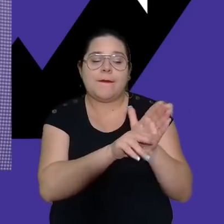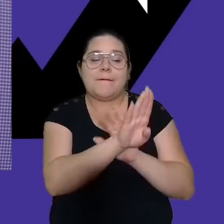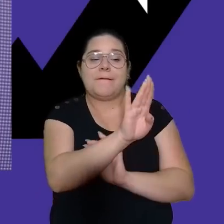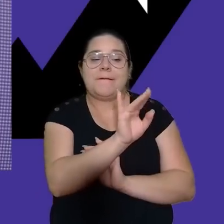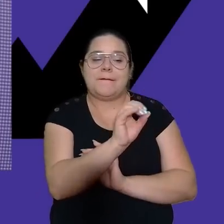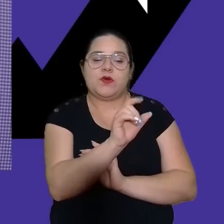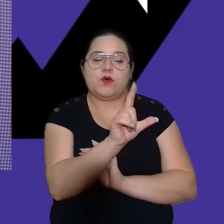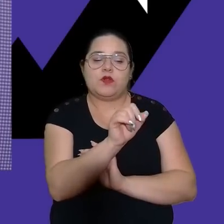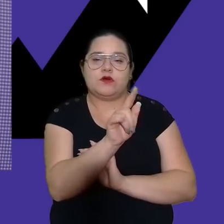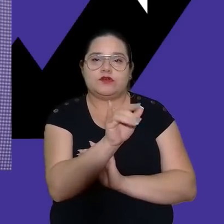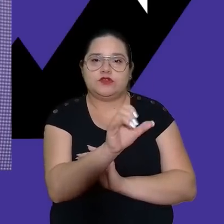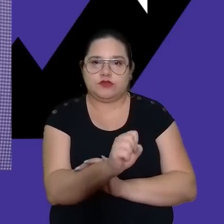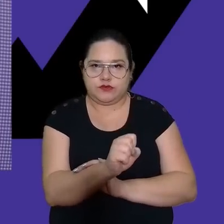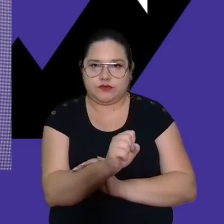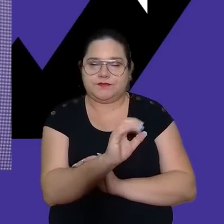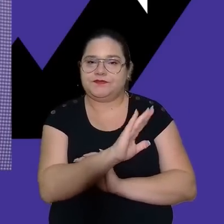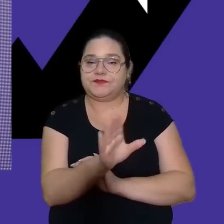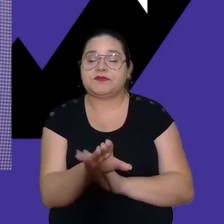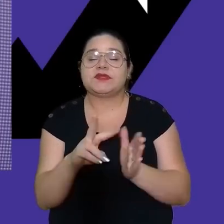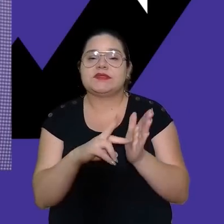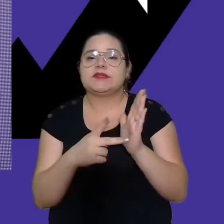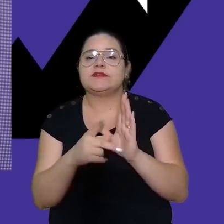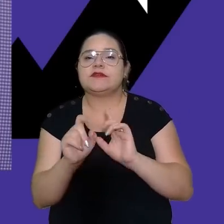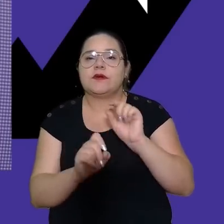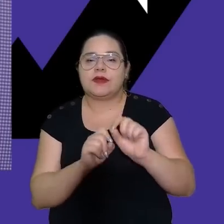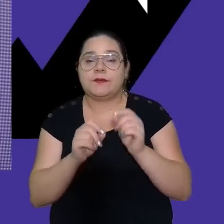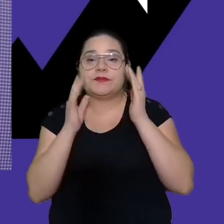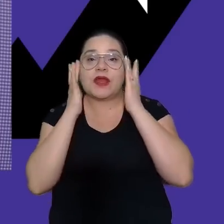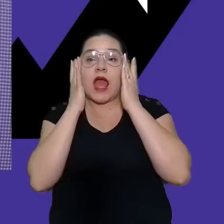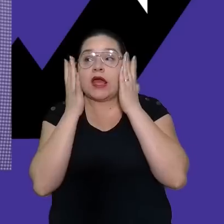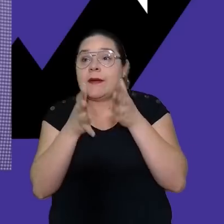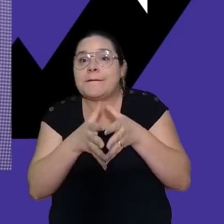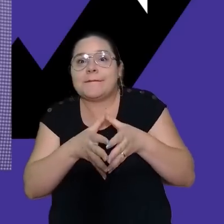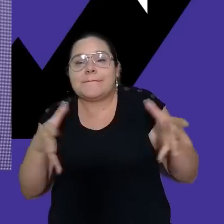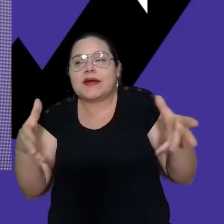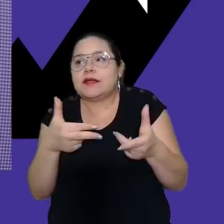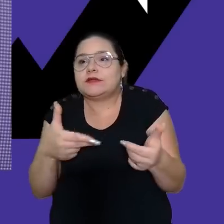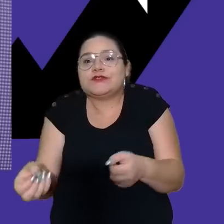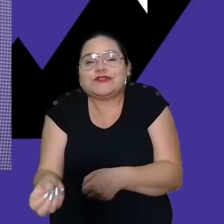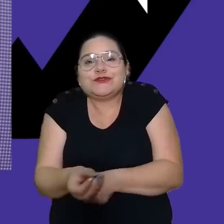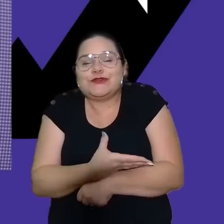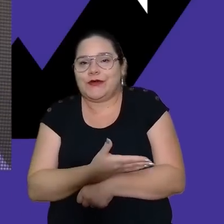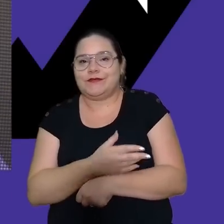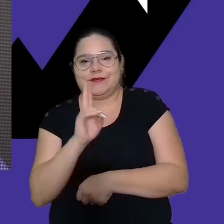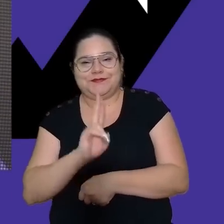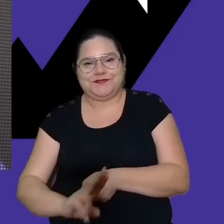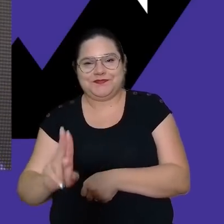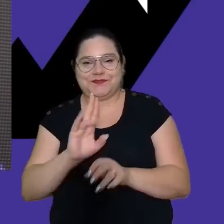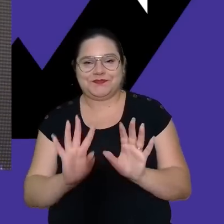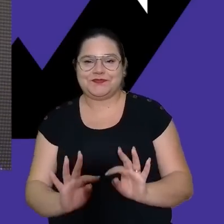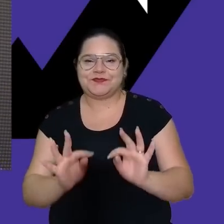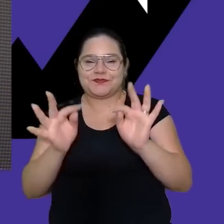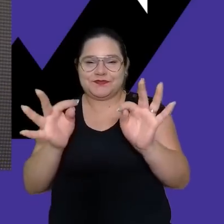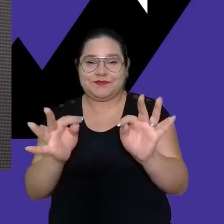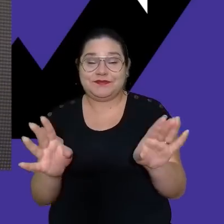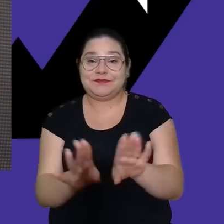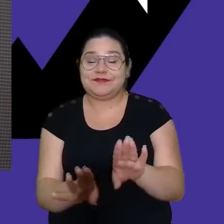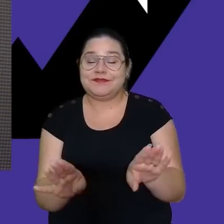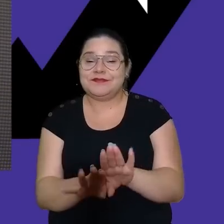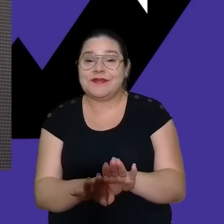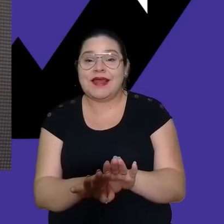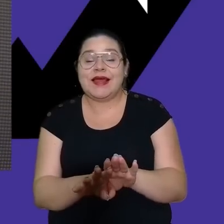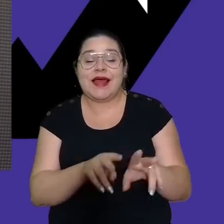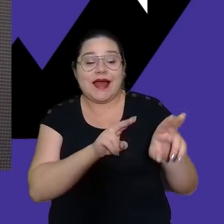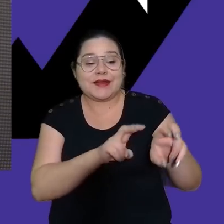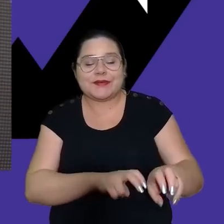orgânicos e biológicos. Ou seja, isso é uma grande inovação e uma grande ida da agricultura